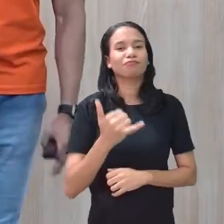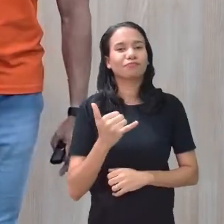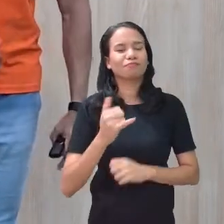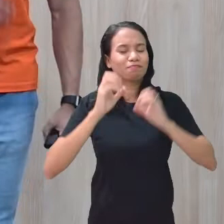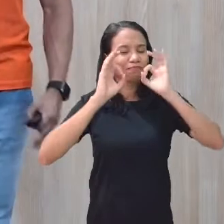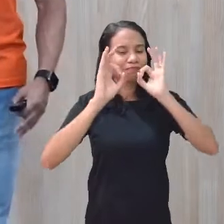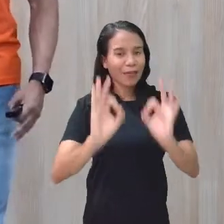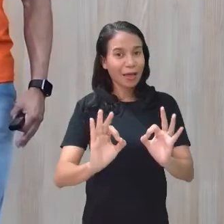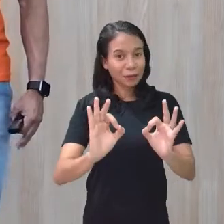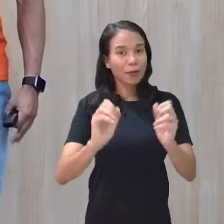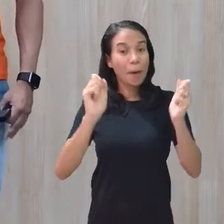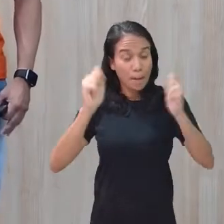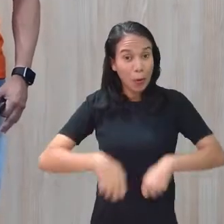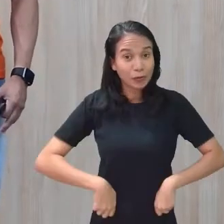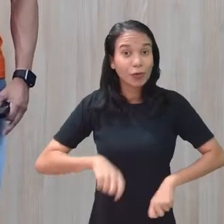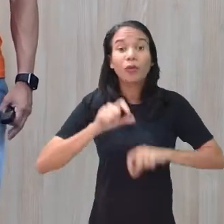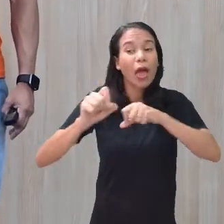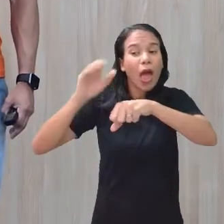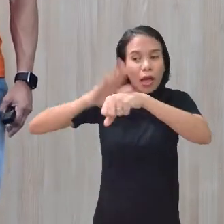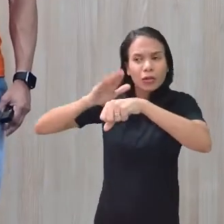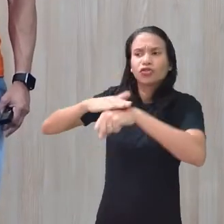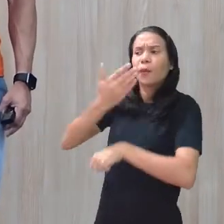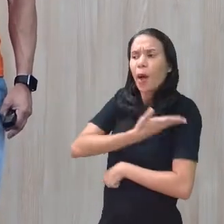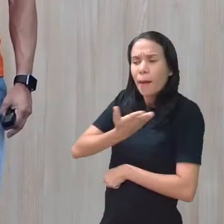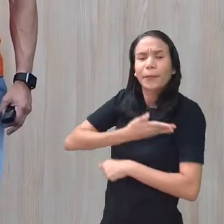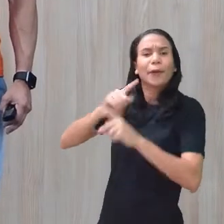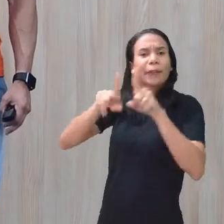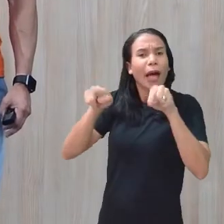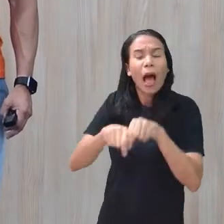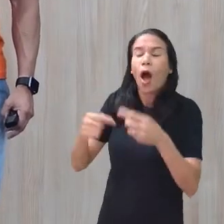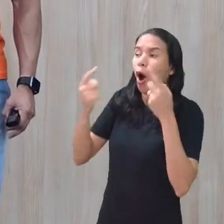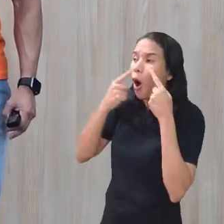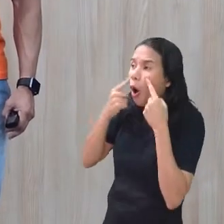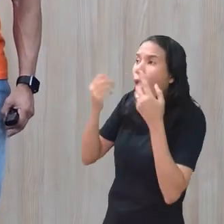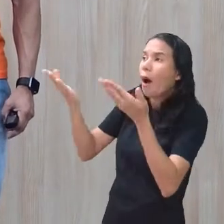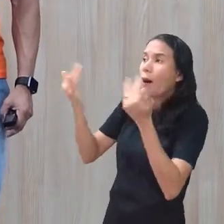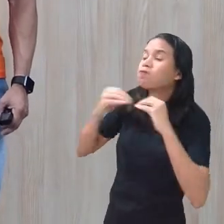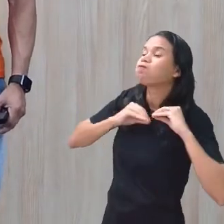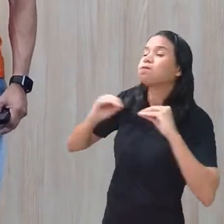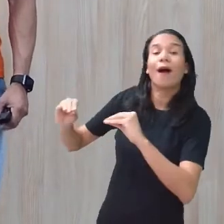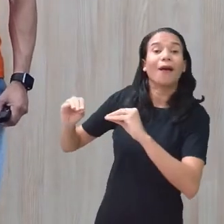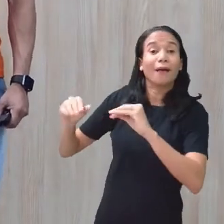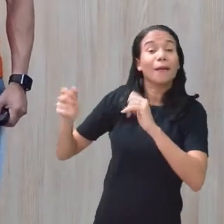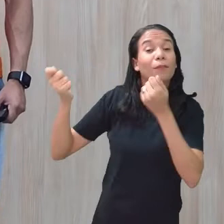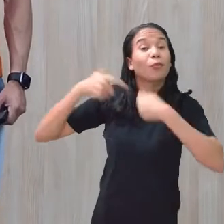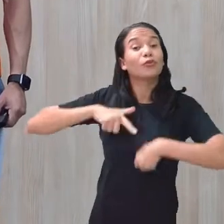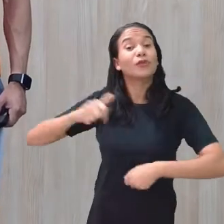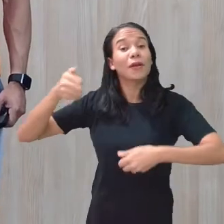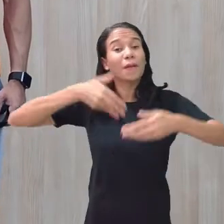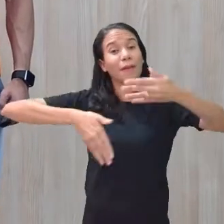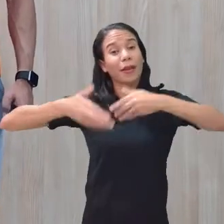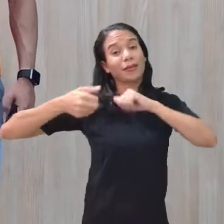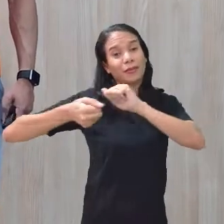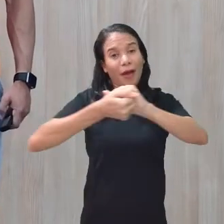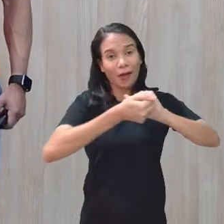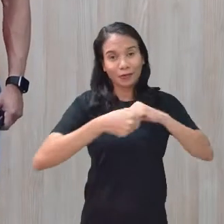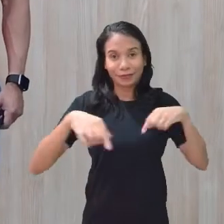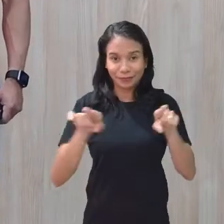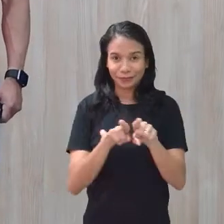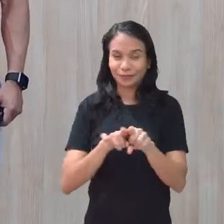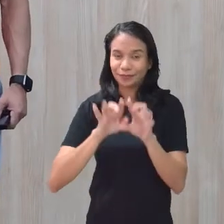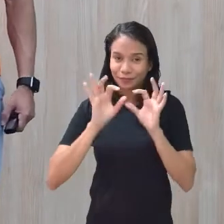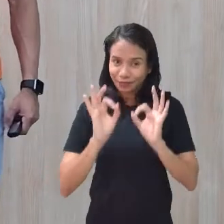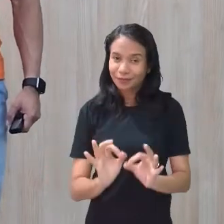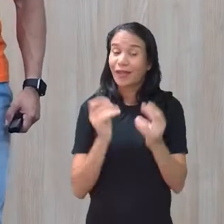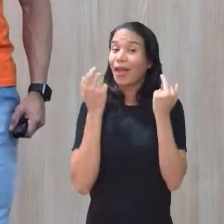certinho, encaminha aí para os teus amigos da sala, para os teus amigos da tua escola, para que eles venham participar também, certo?